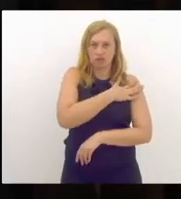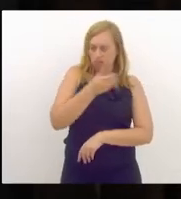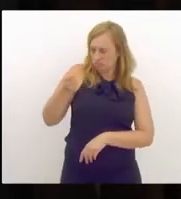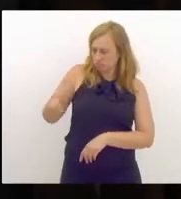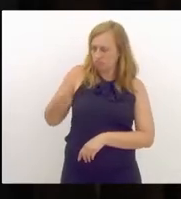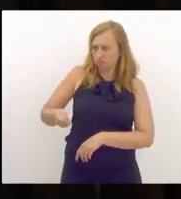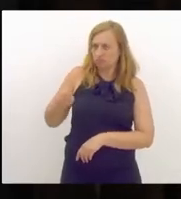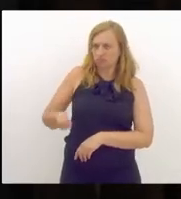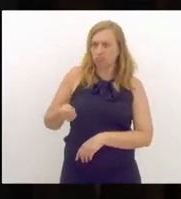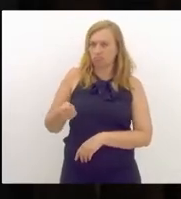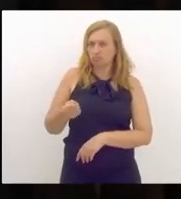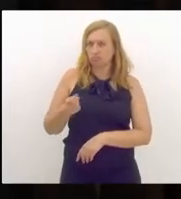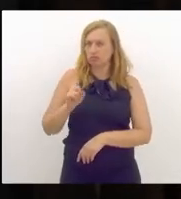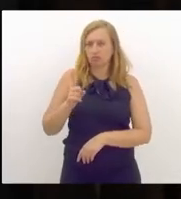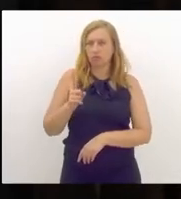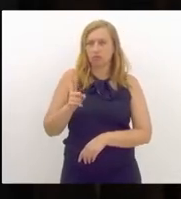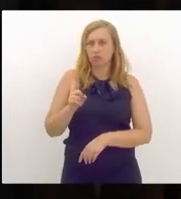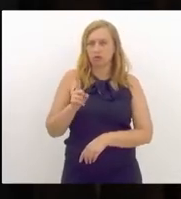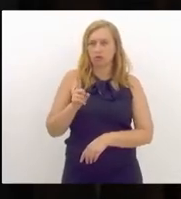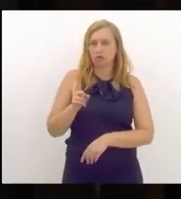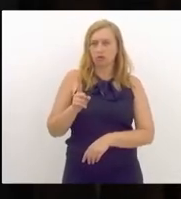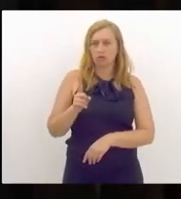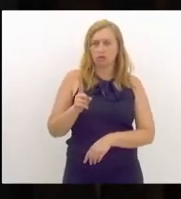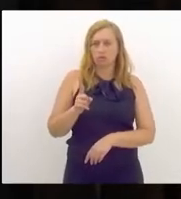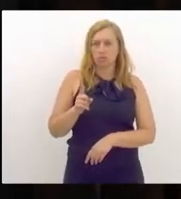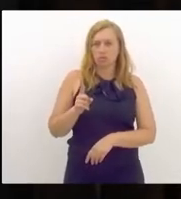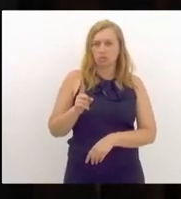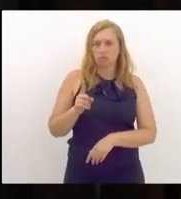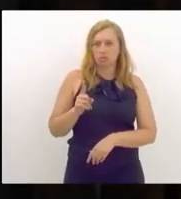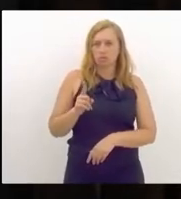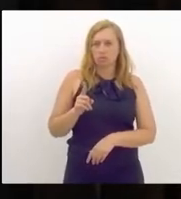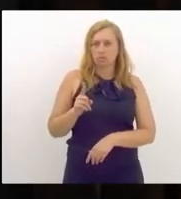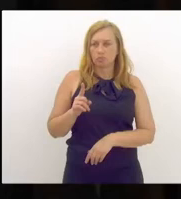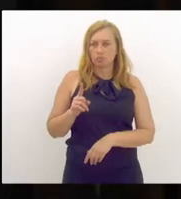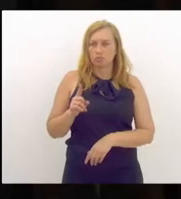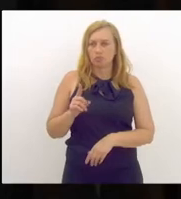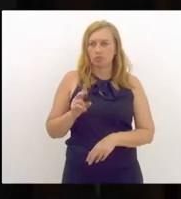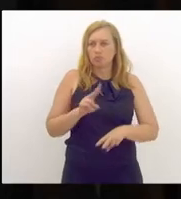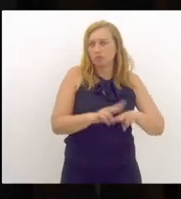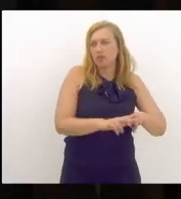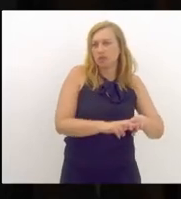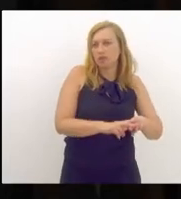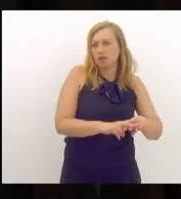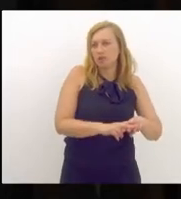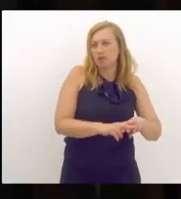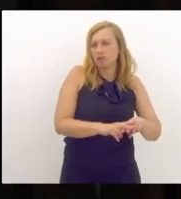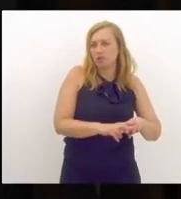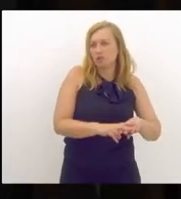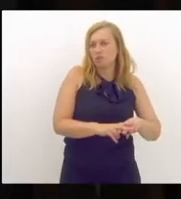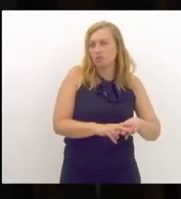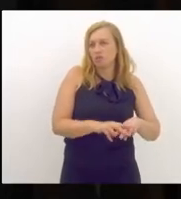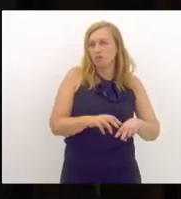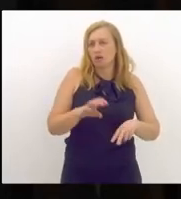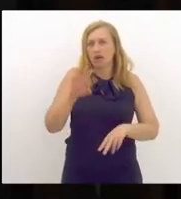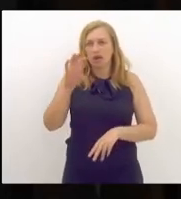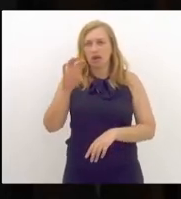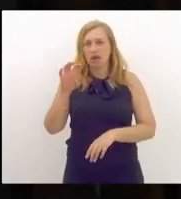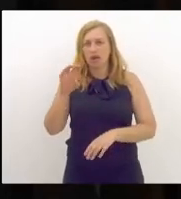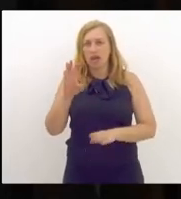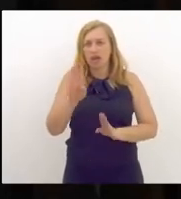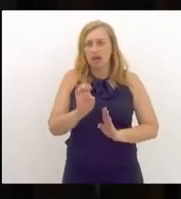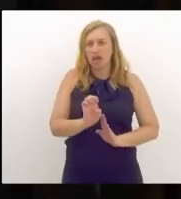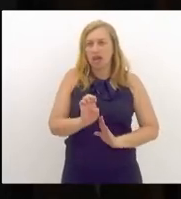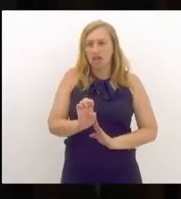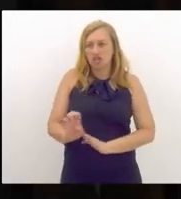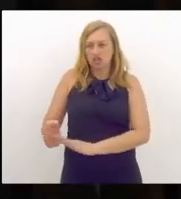ditadura ela não se me ignorou a caçar a esquerda ela caçar também à direita porque o caso Lacerda quando viu que não ia ter eleição